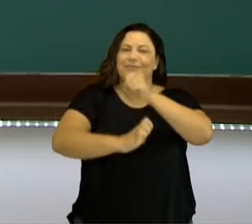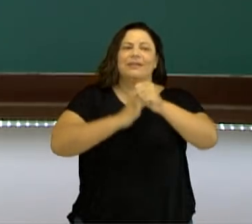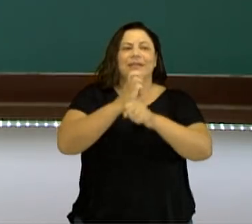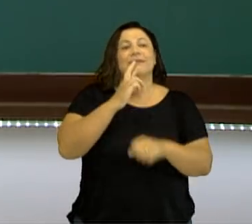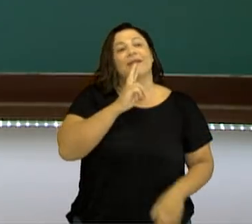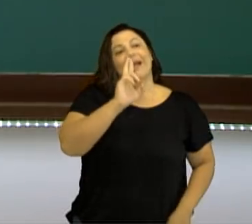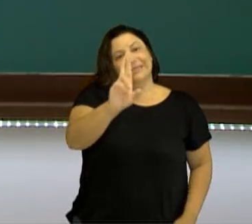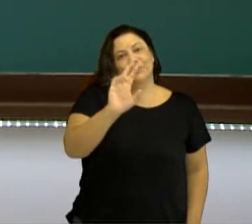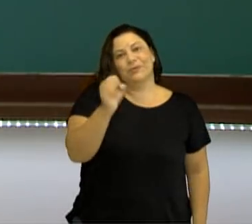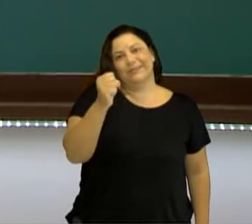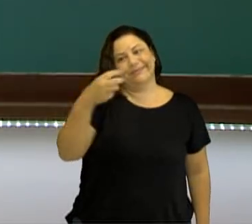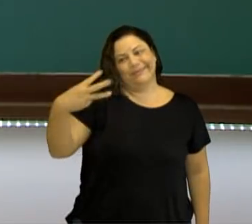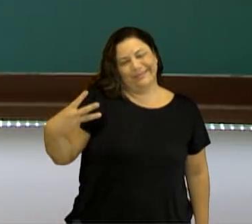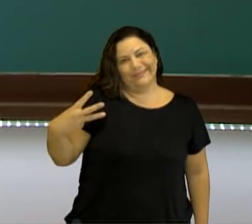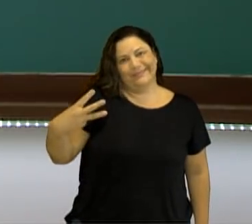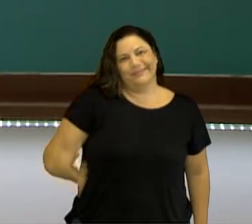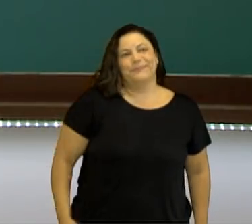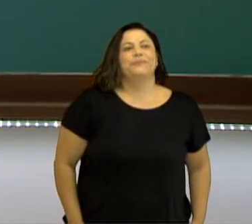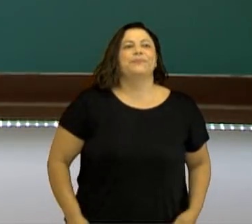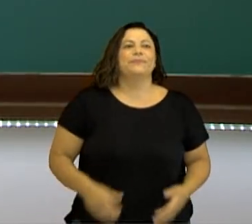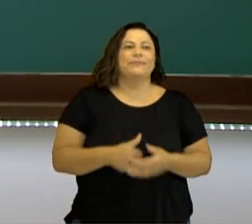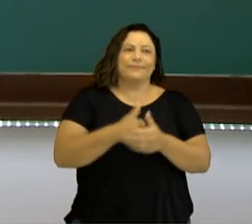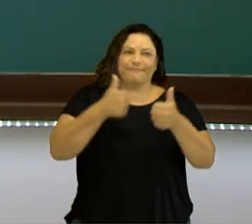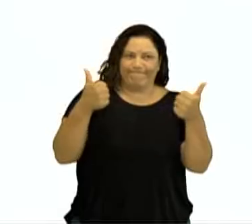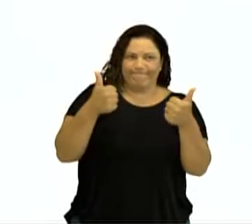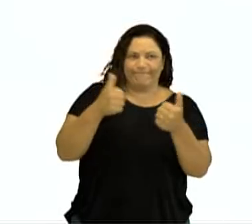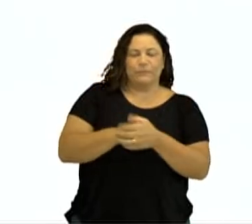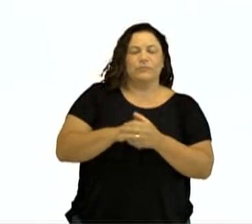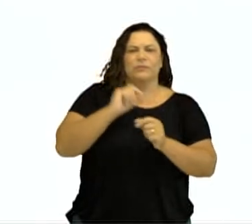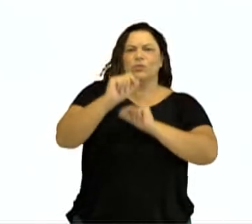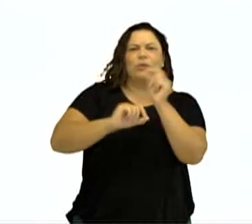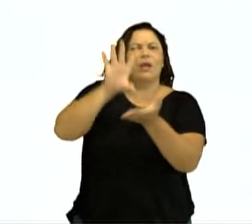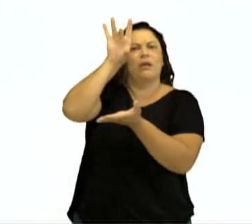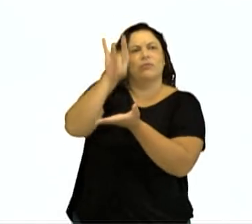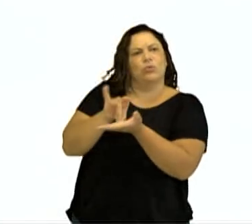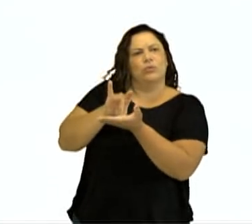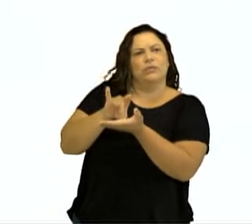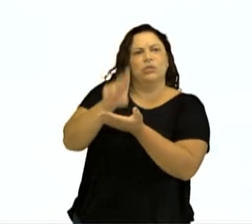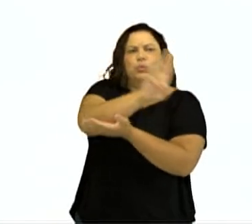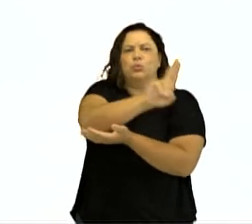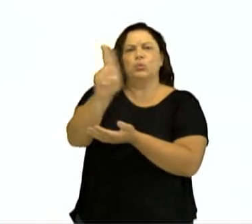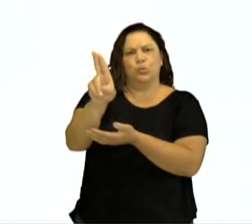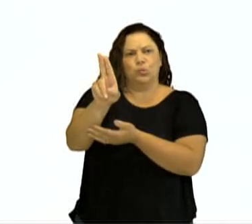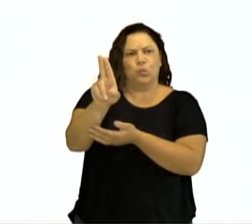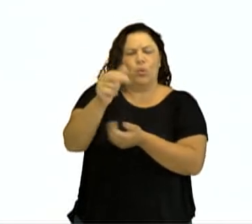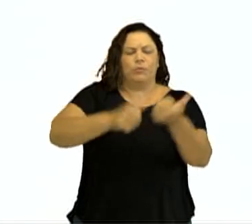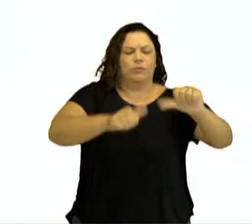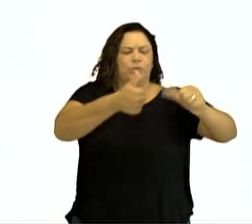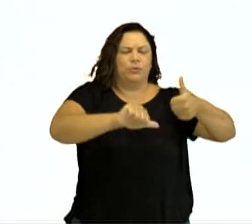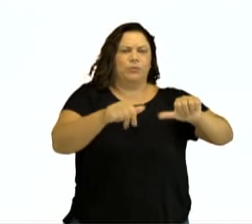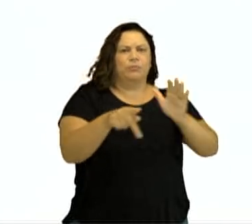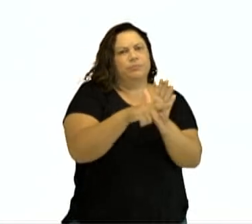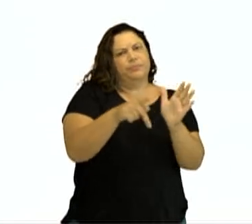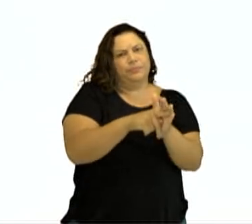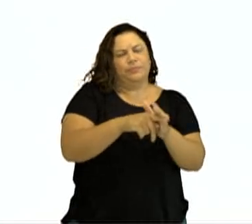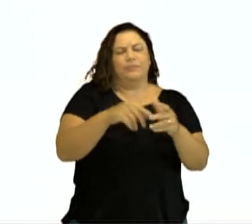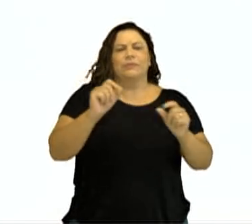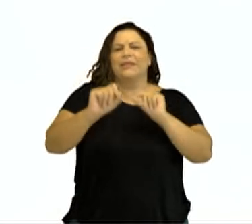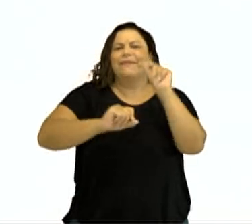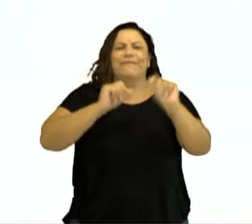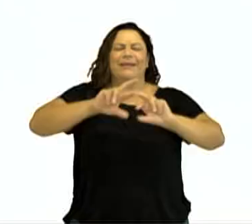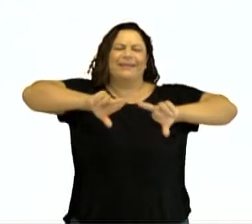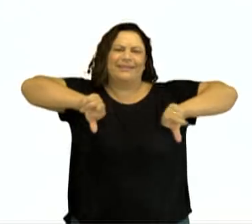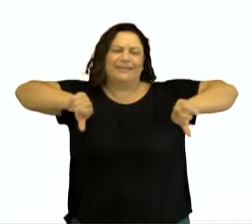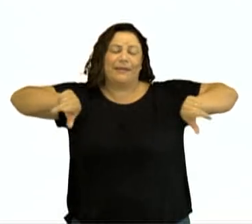resposta é 83. Muito bem. Origem do nome do elemento químico. O nome pode variar de um idioma para outro, mas o símbolo